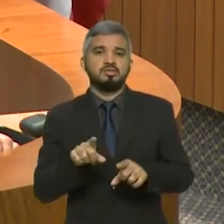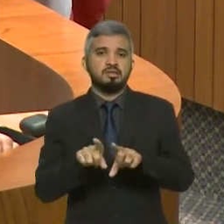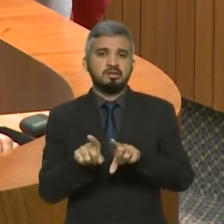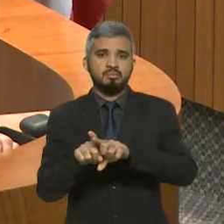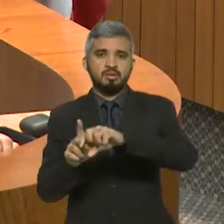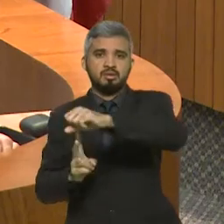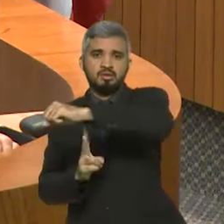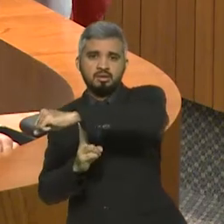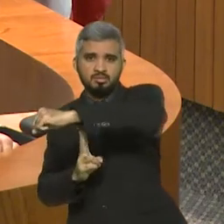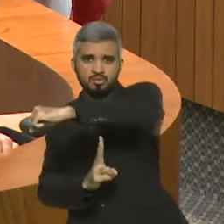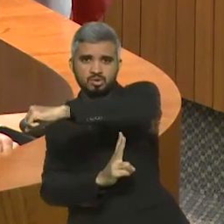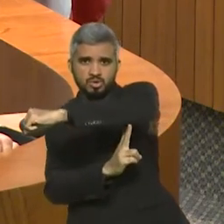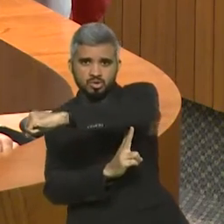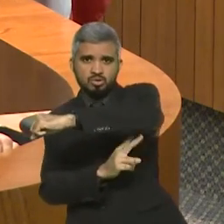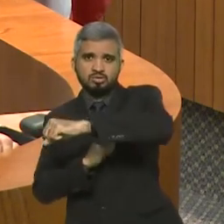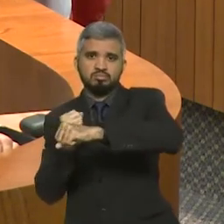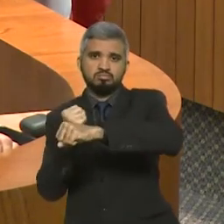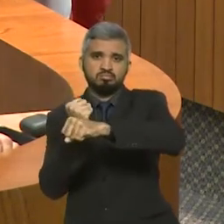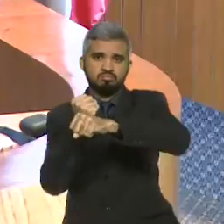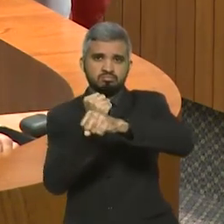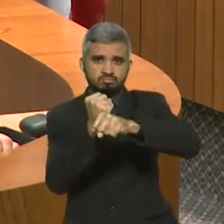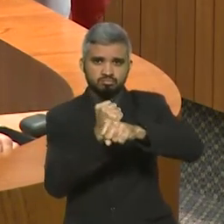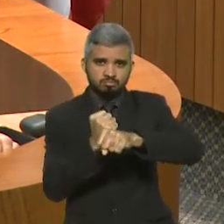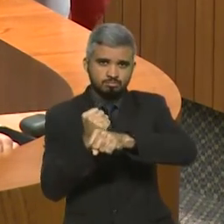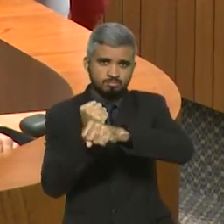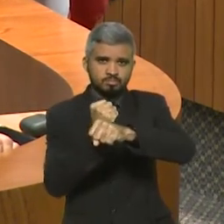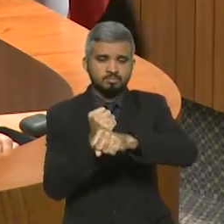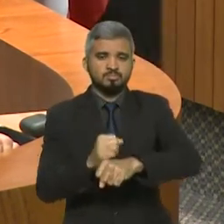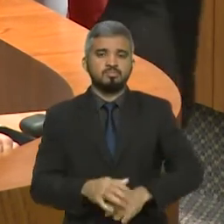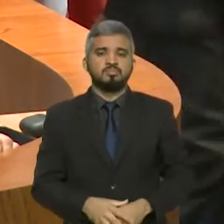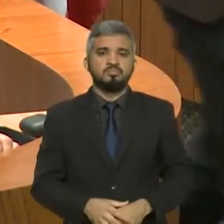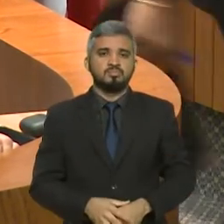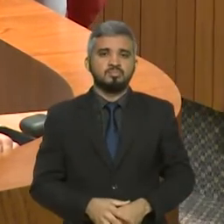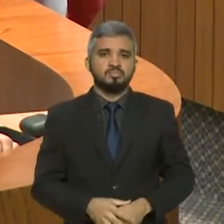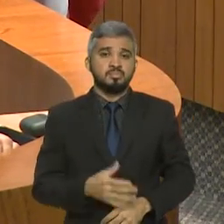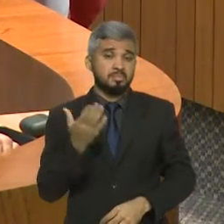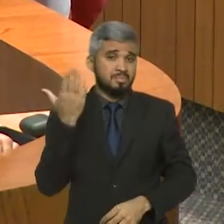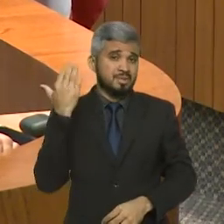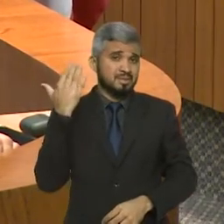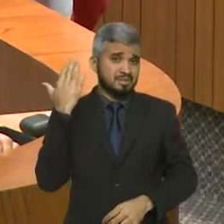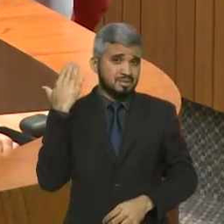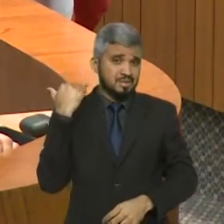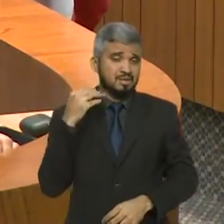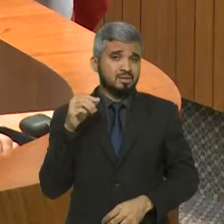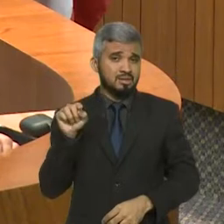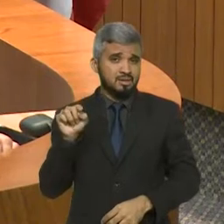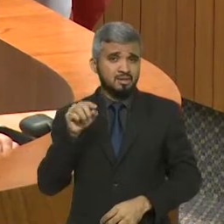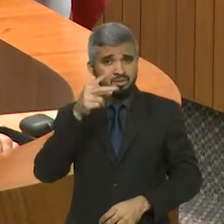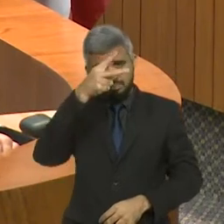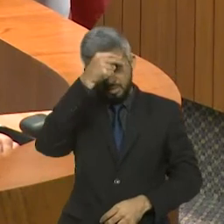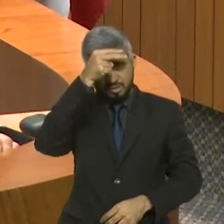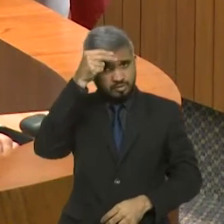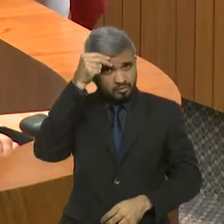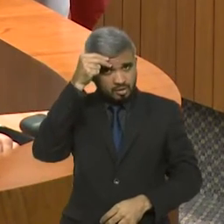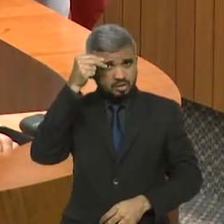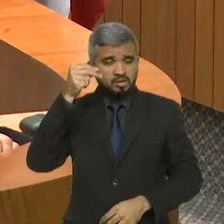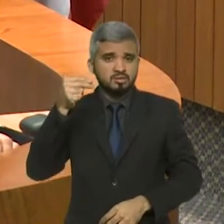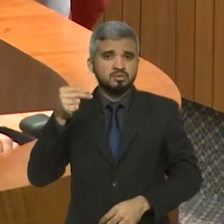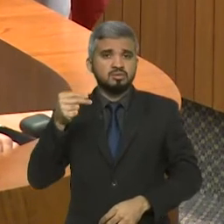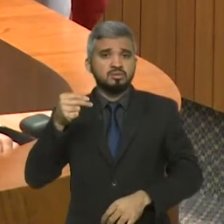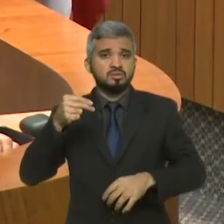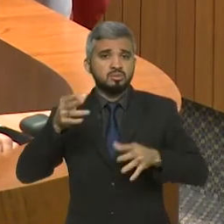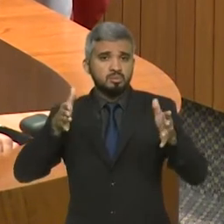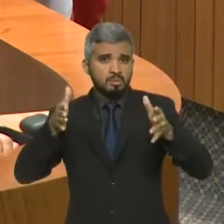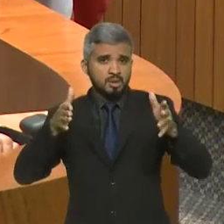concreto. Na época que era prefeito, no momento de inverno, todas as estradas vicinais eram